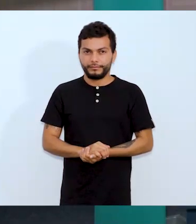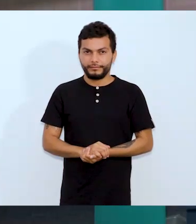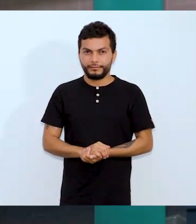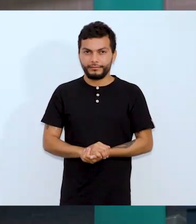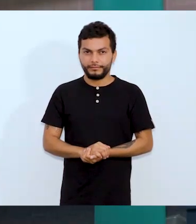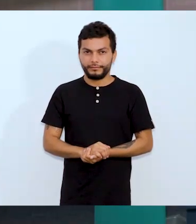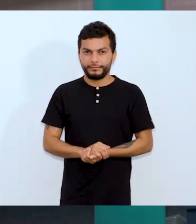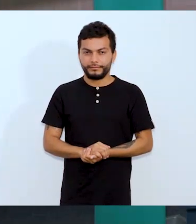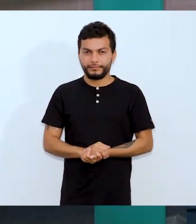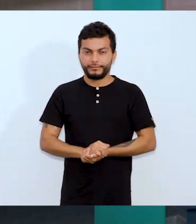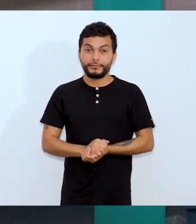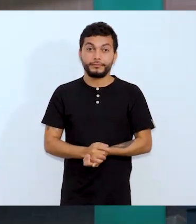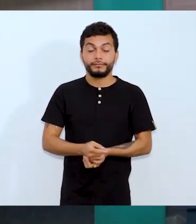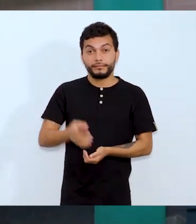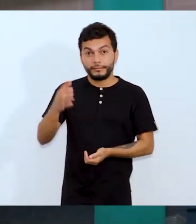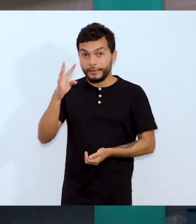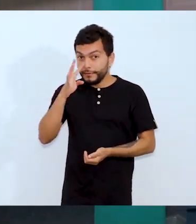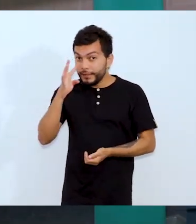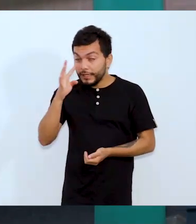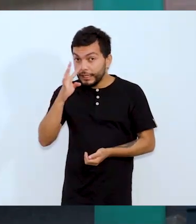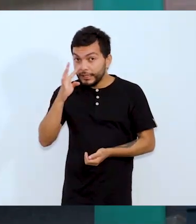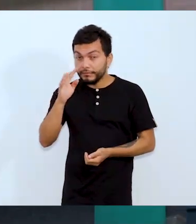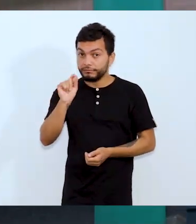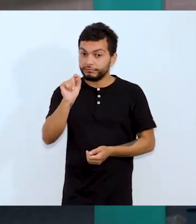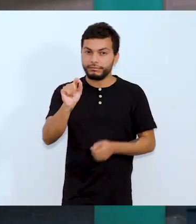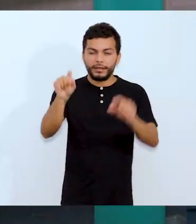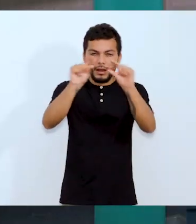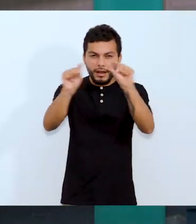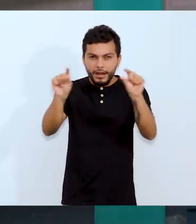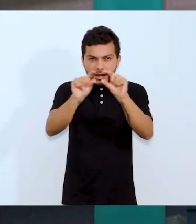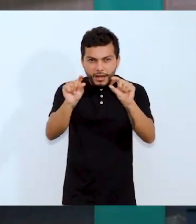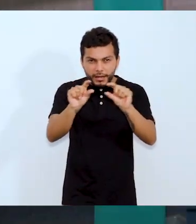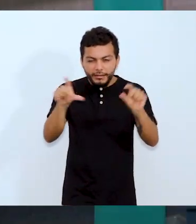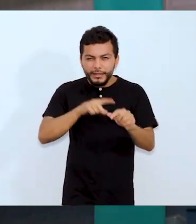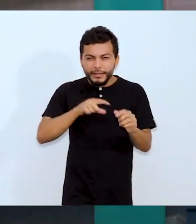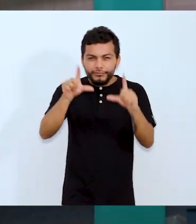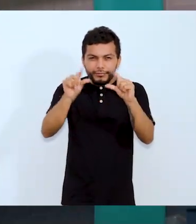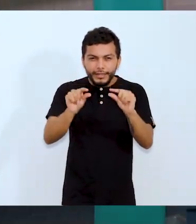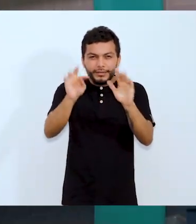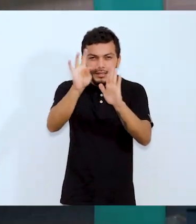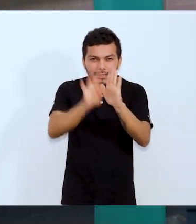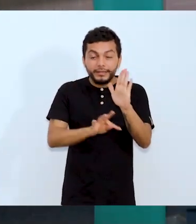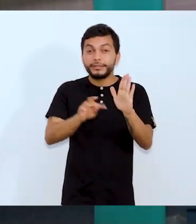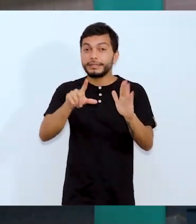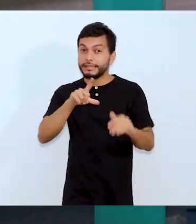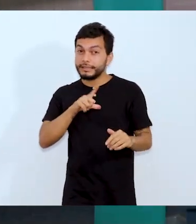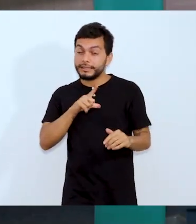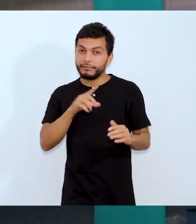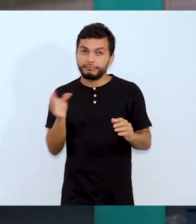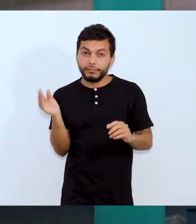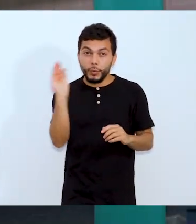Amauric. Observem que nessas orações, nesse pequeno texto que temos aí, eu